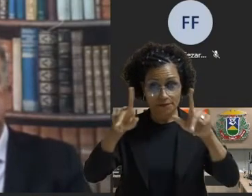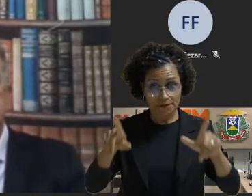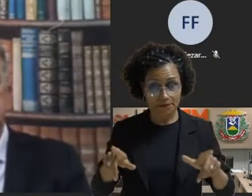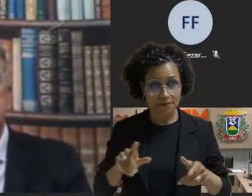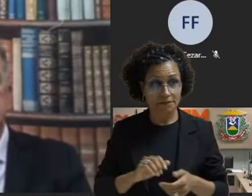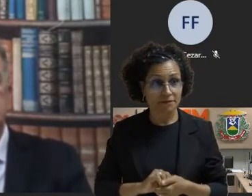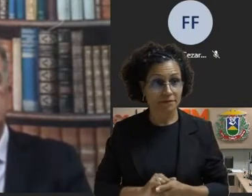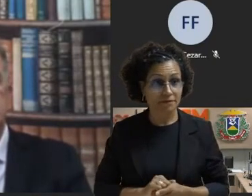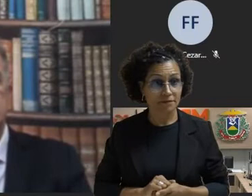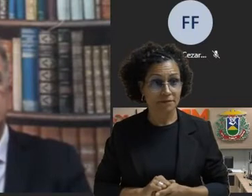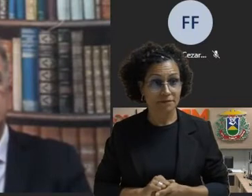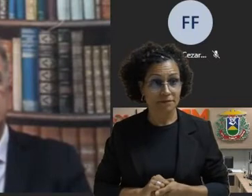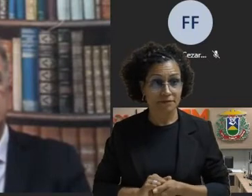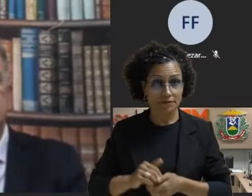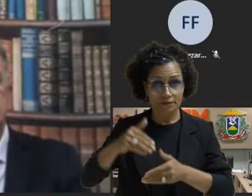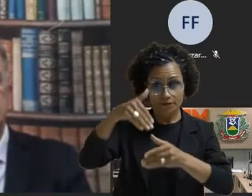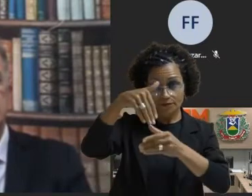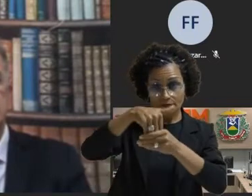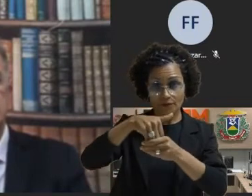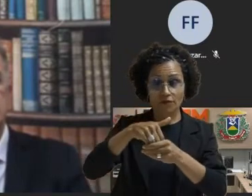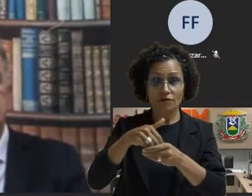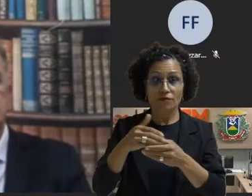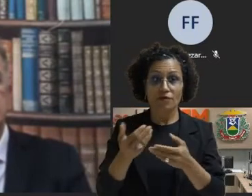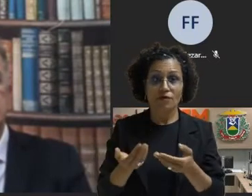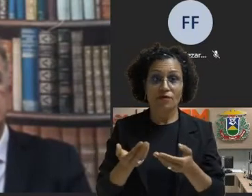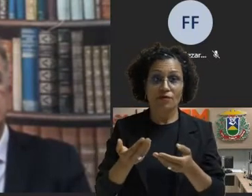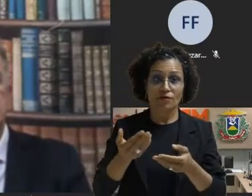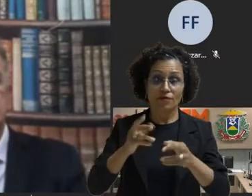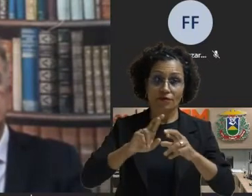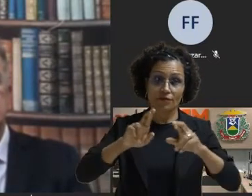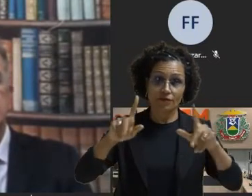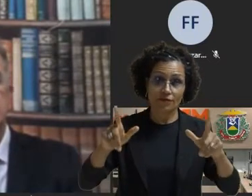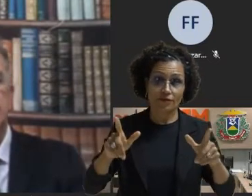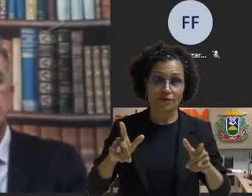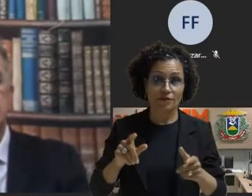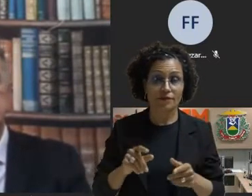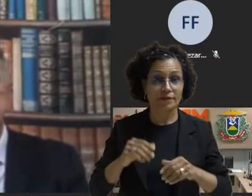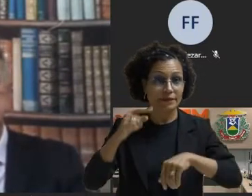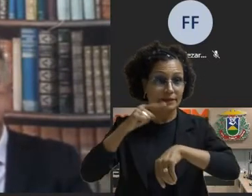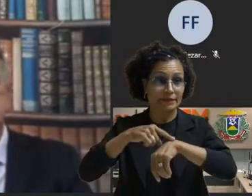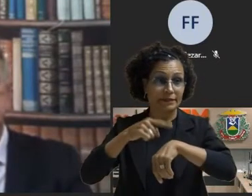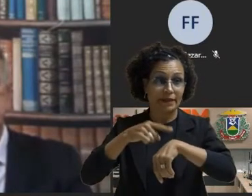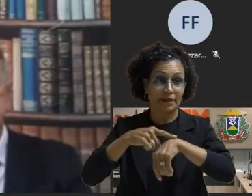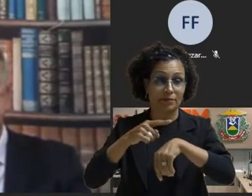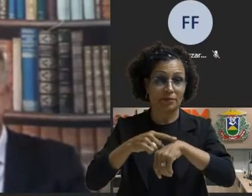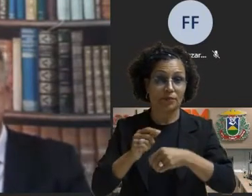Acompanha? Acompanho o voto divergente, porquanto o lapso de tempo aí está...